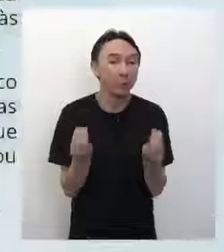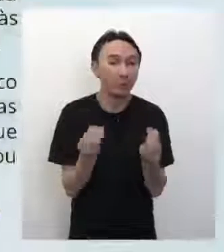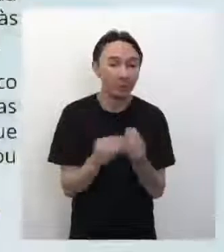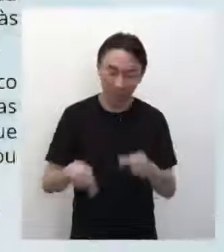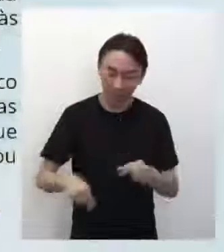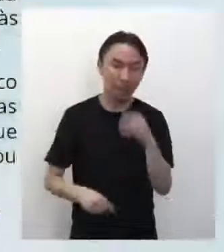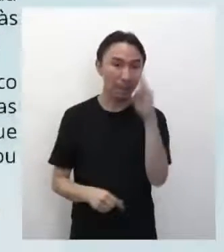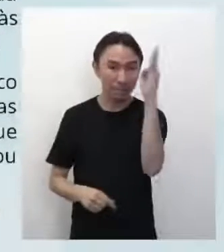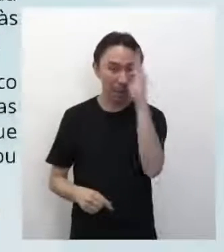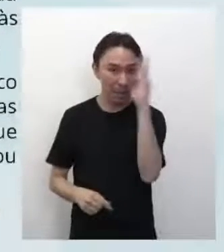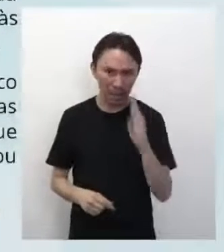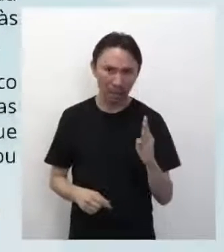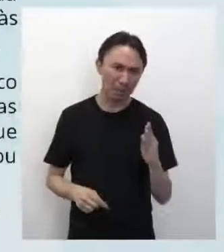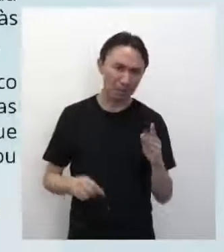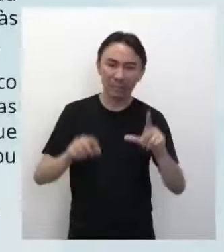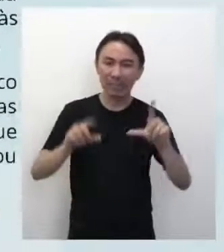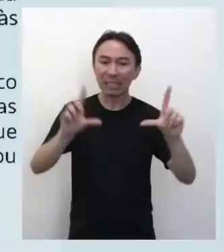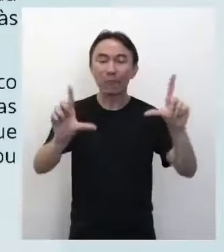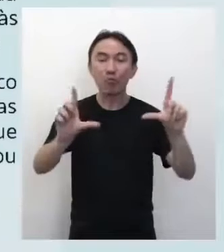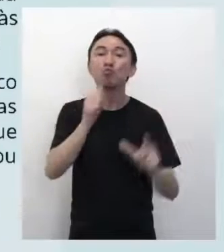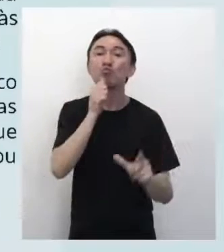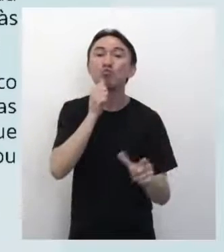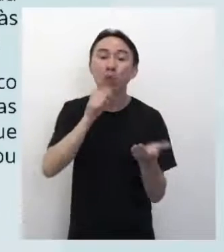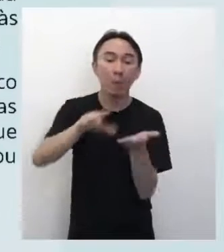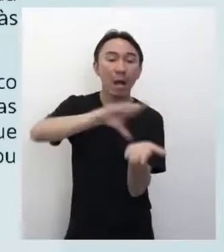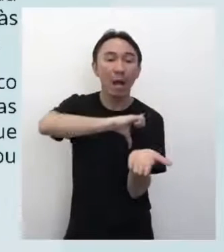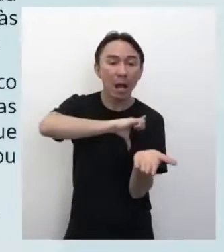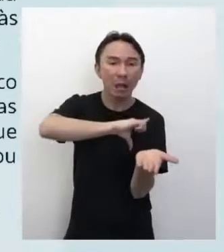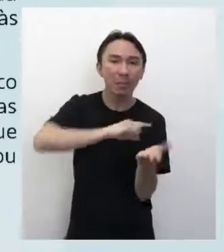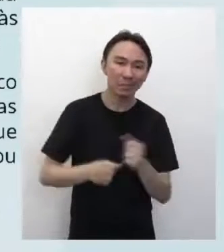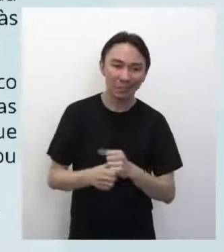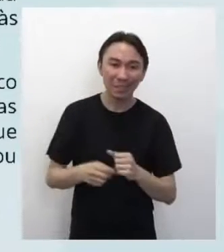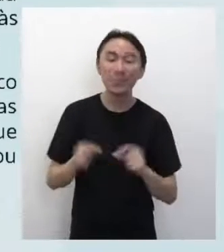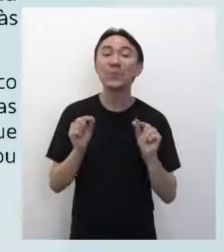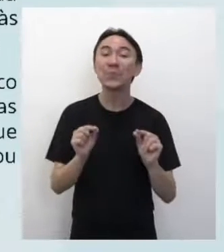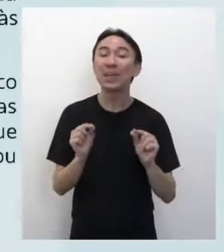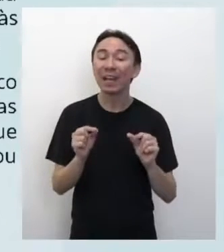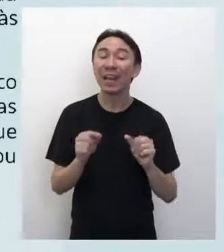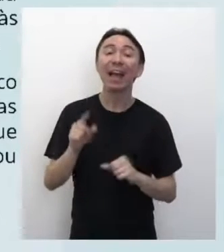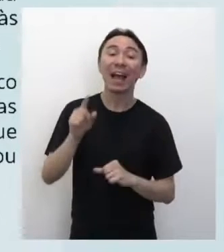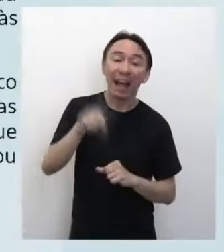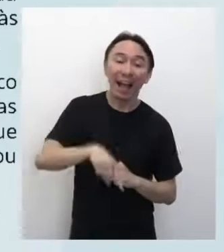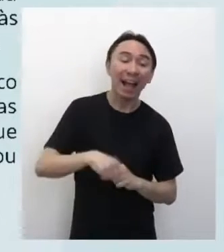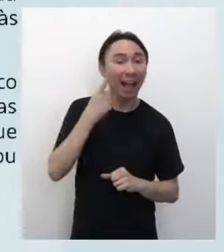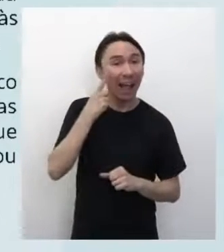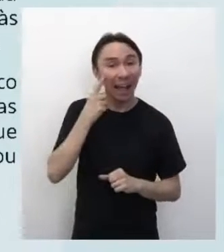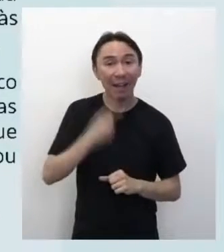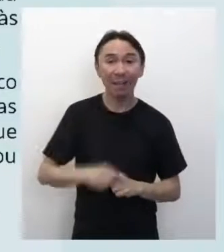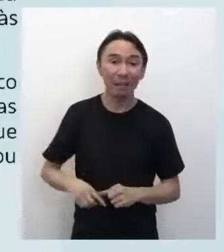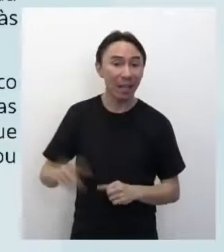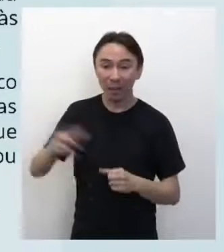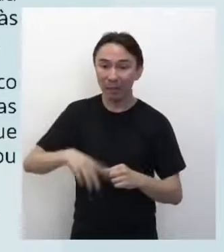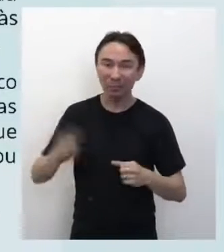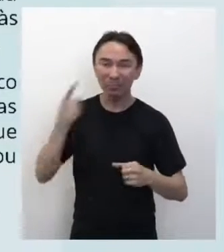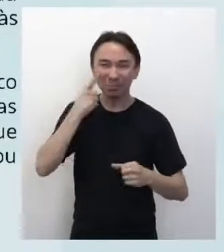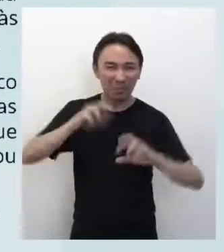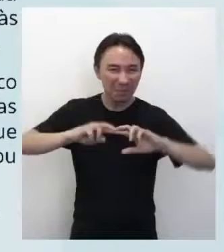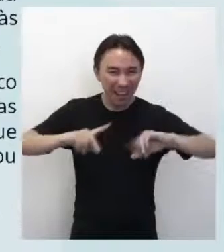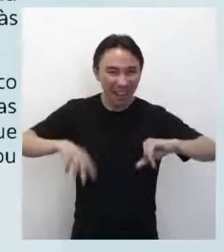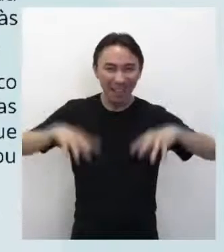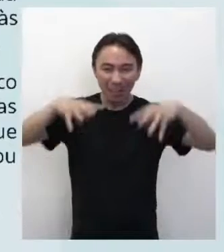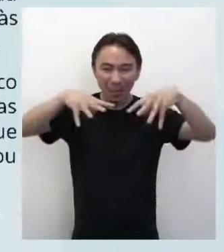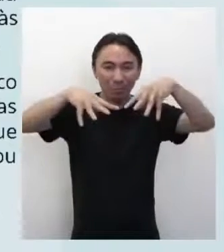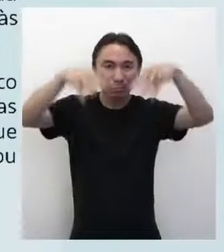da popularização da televisão, na década de 70, a variedade mais aclamada de teatro era o circo. Circos pequenos, com